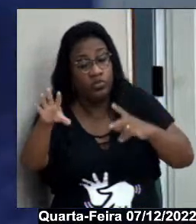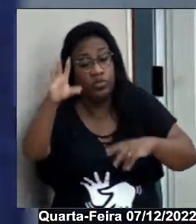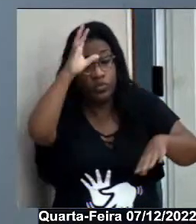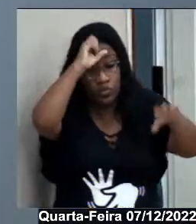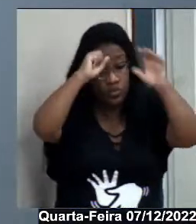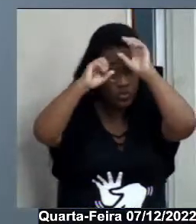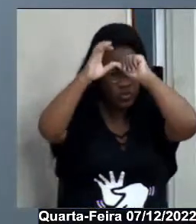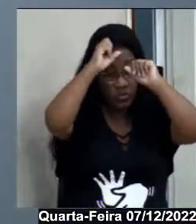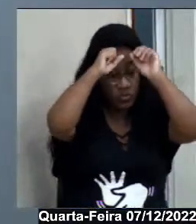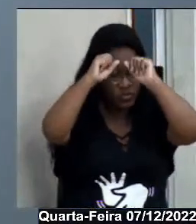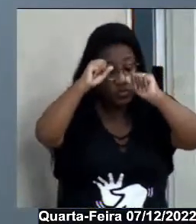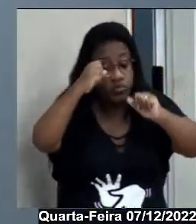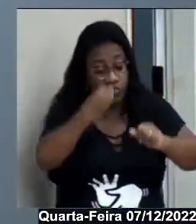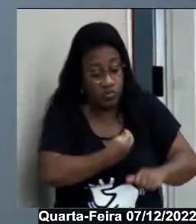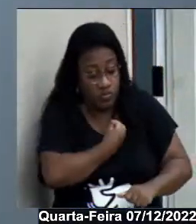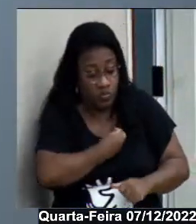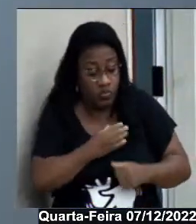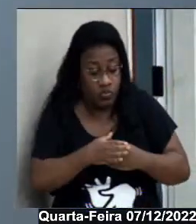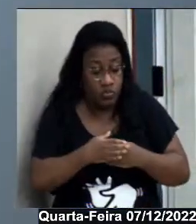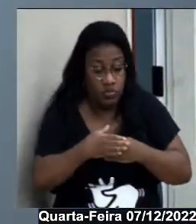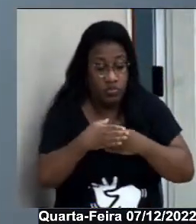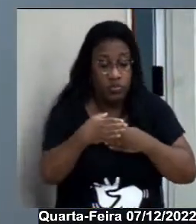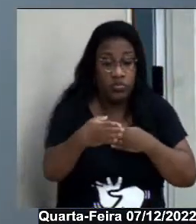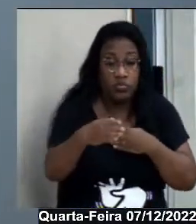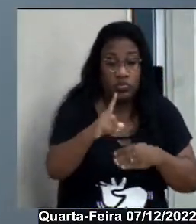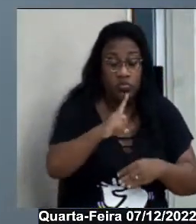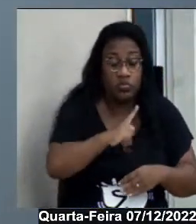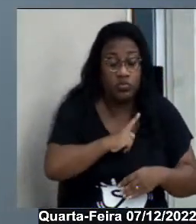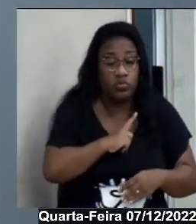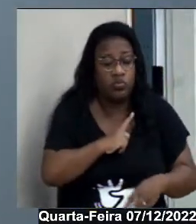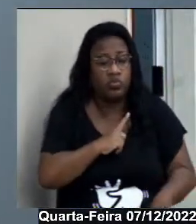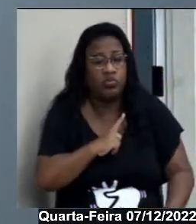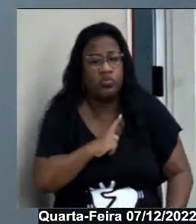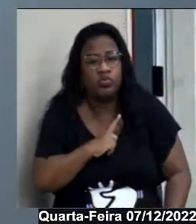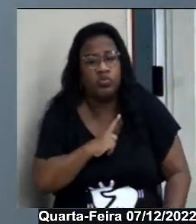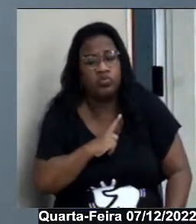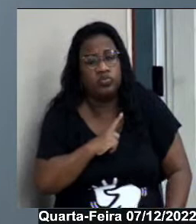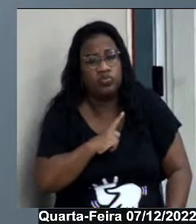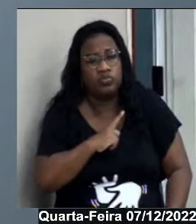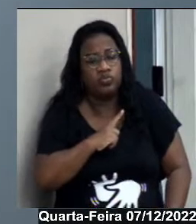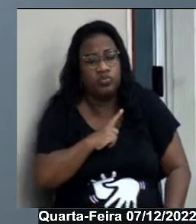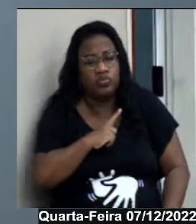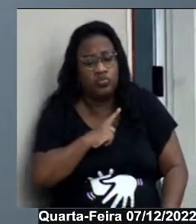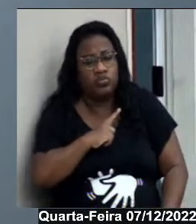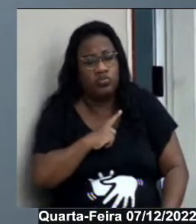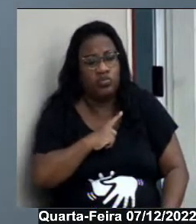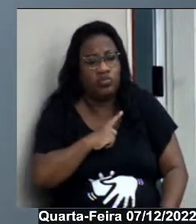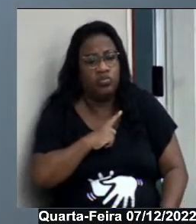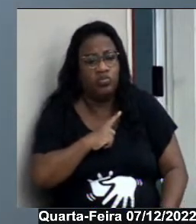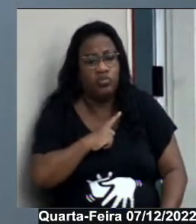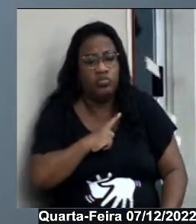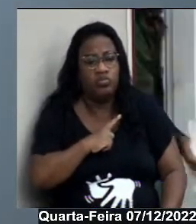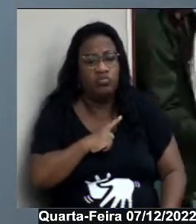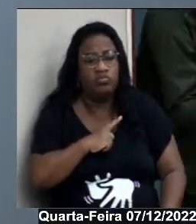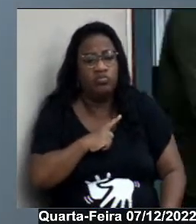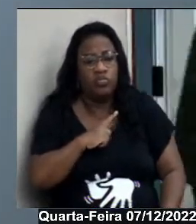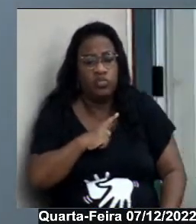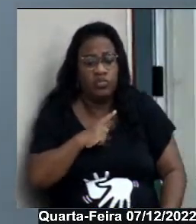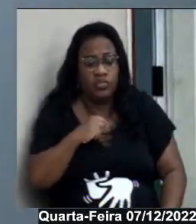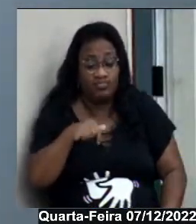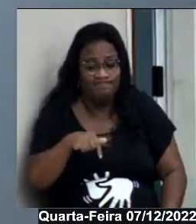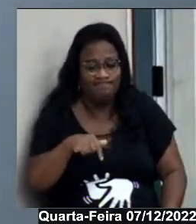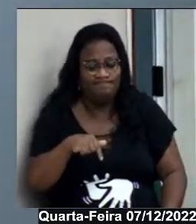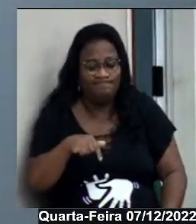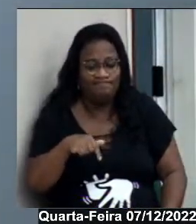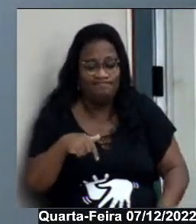os aprendizados do esporte para a sua vida. E eu tinha como luta ter da